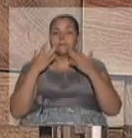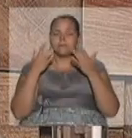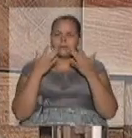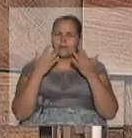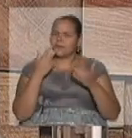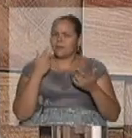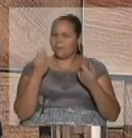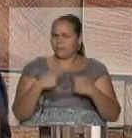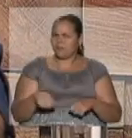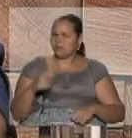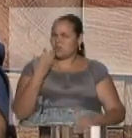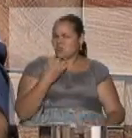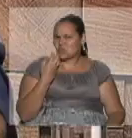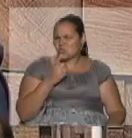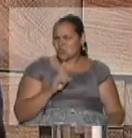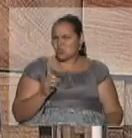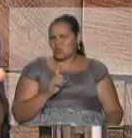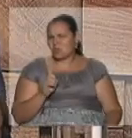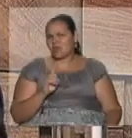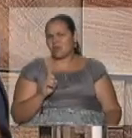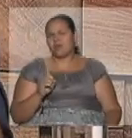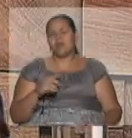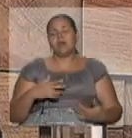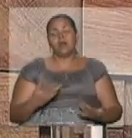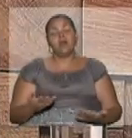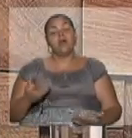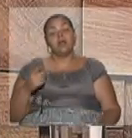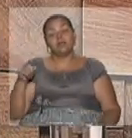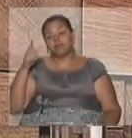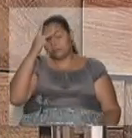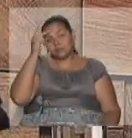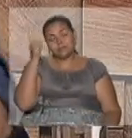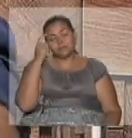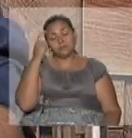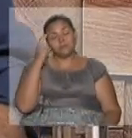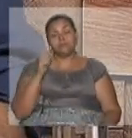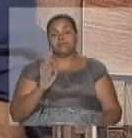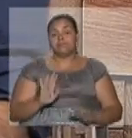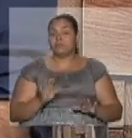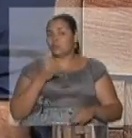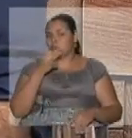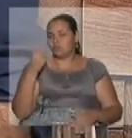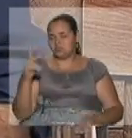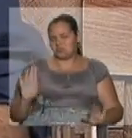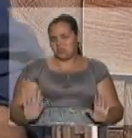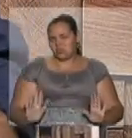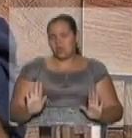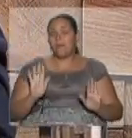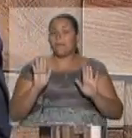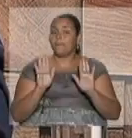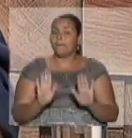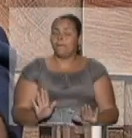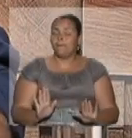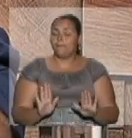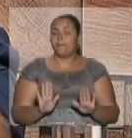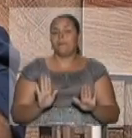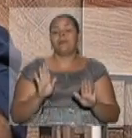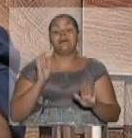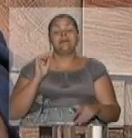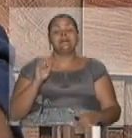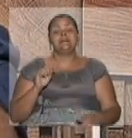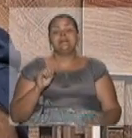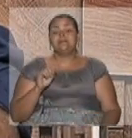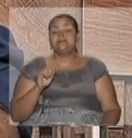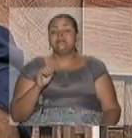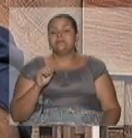diz assim, não precisava de música, né? O homem já pensava assim, tudo bem, opinião dele. Mas um dos